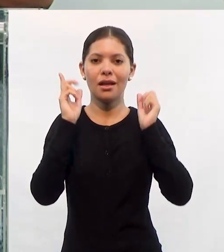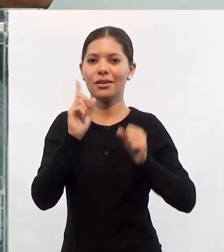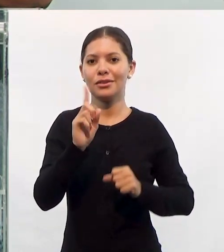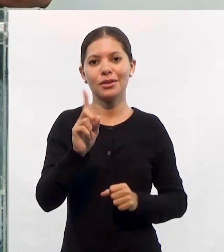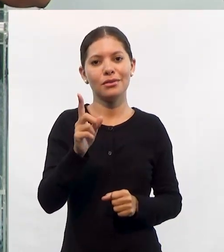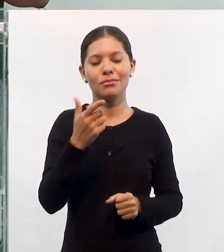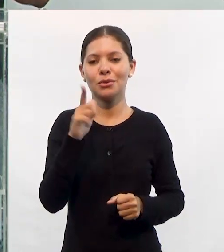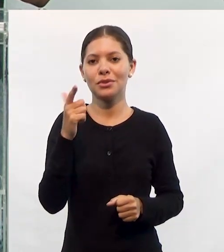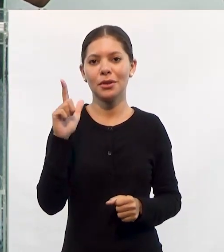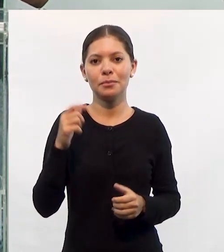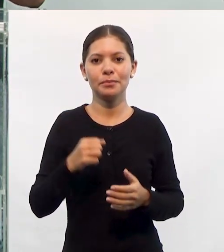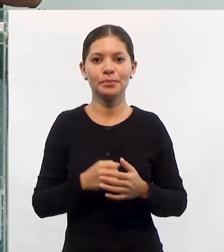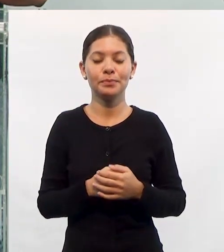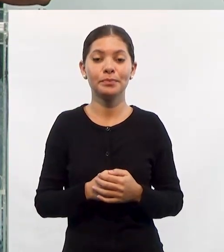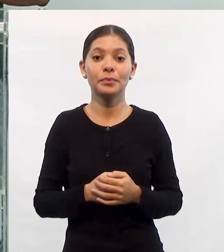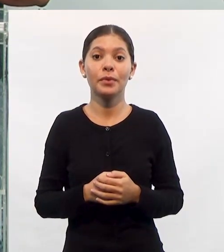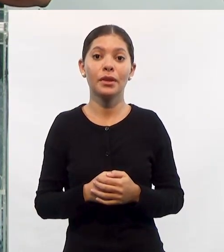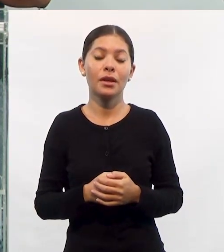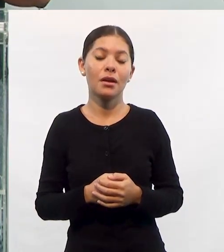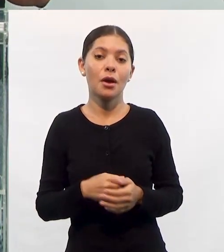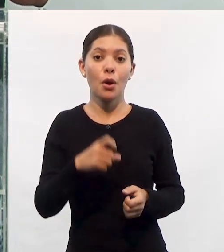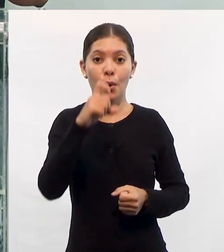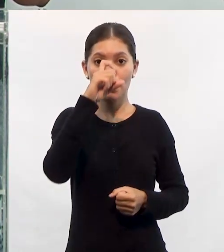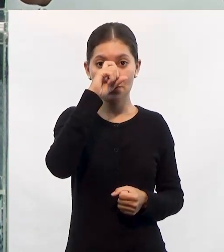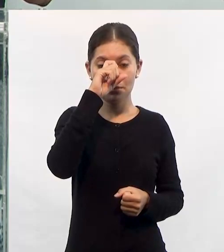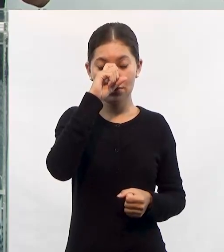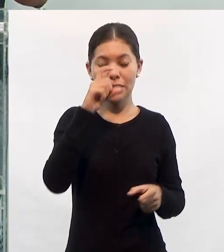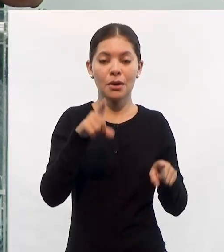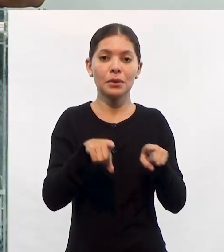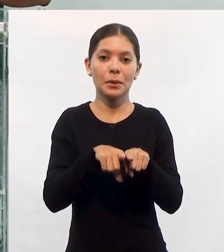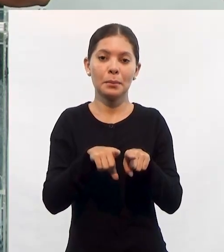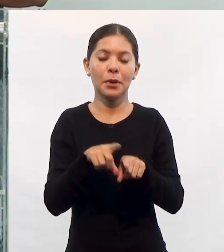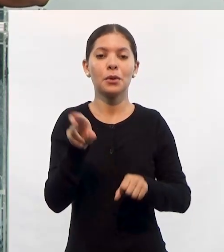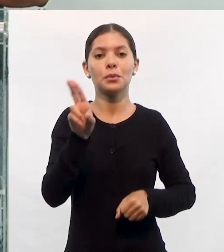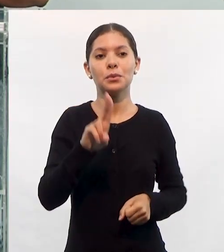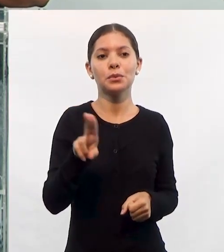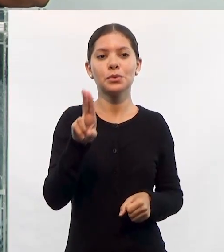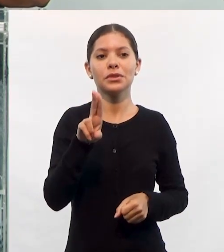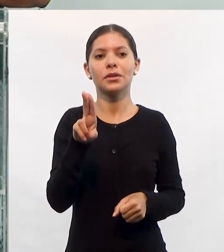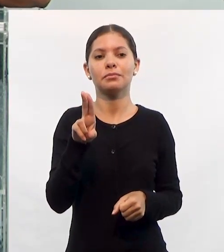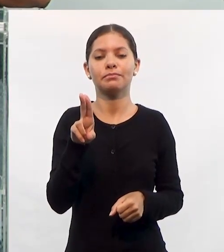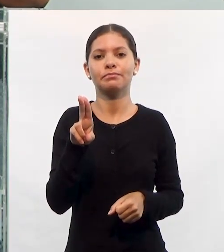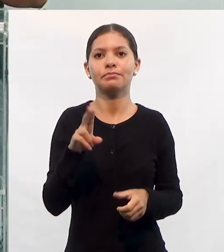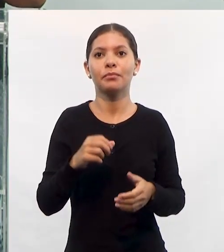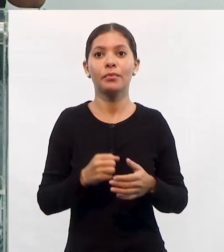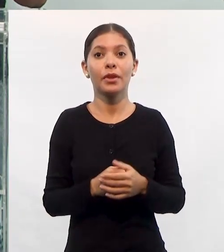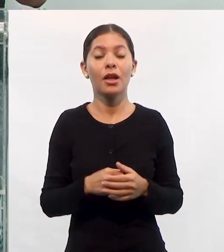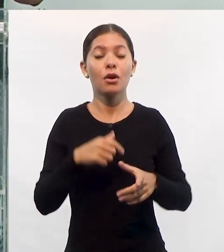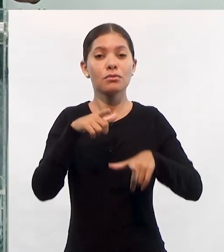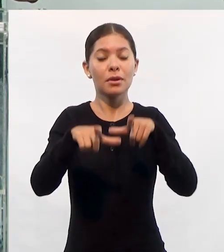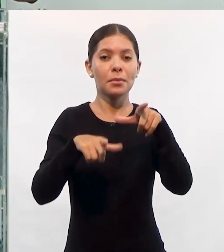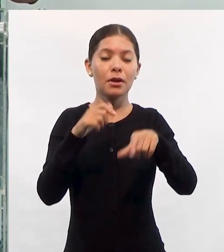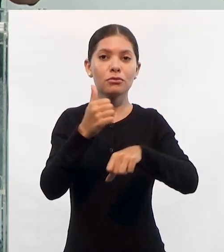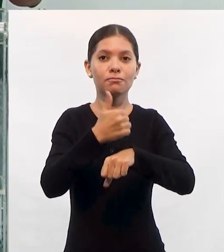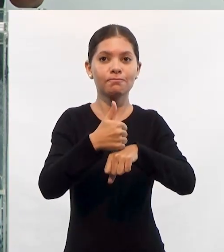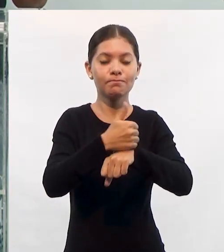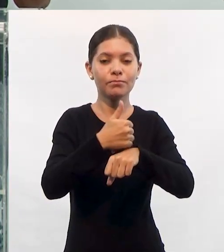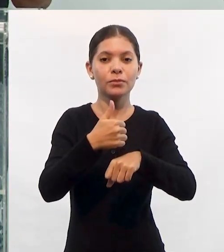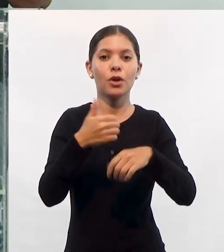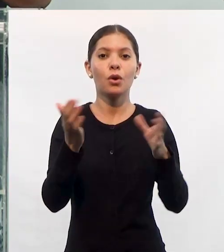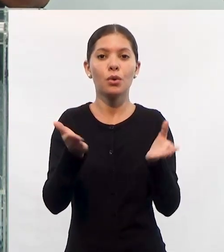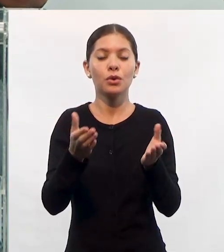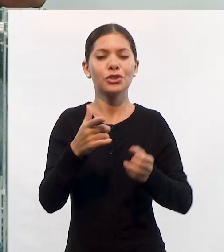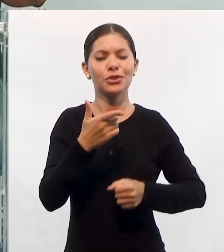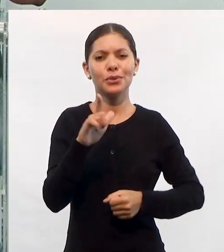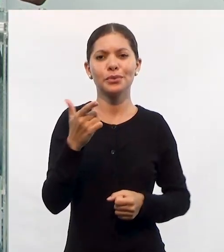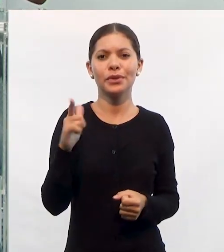pessoa. Médico. O hospital também utiliza mão de obra intensiva. Hoje ainda não existem equipamentos que são